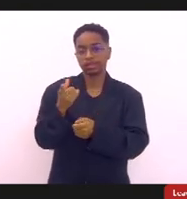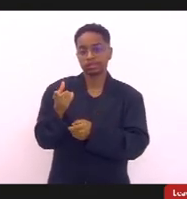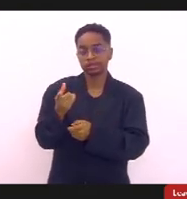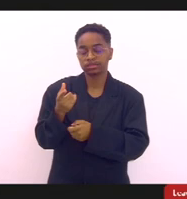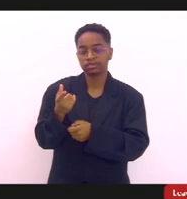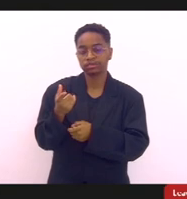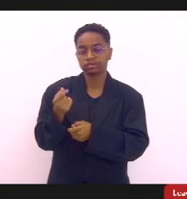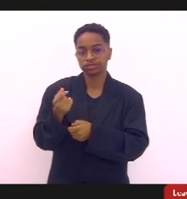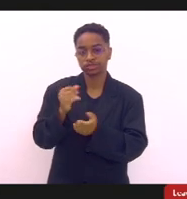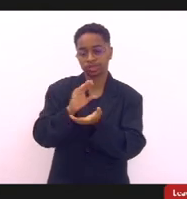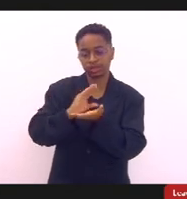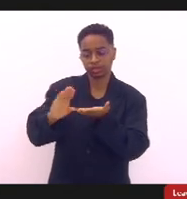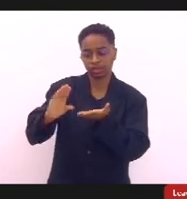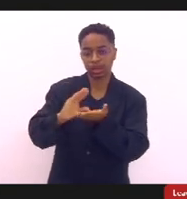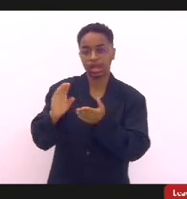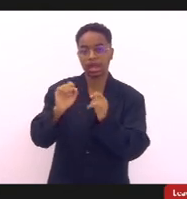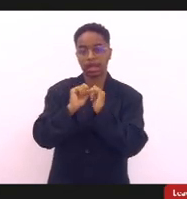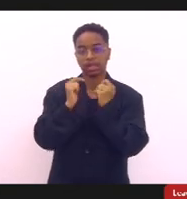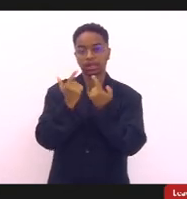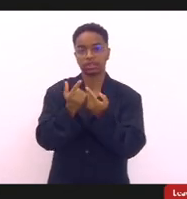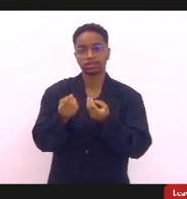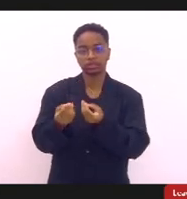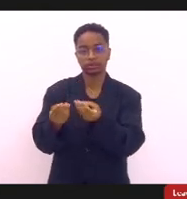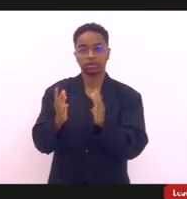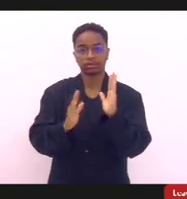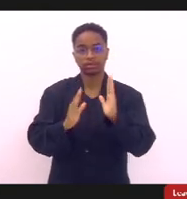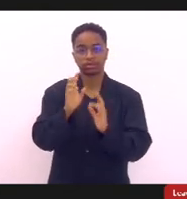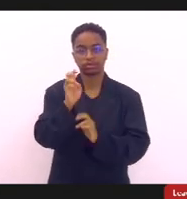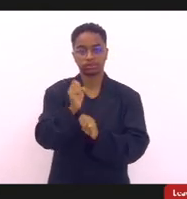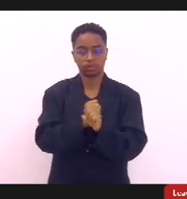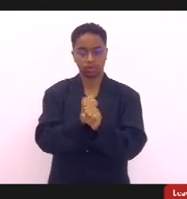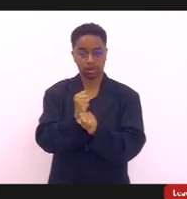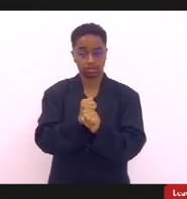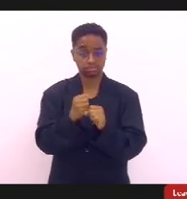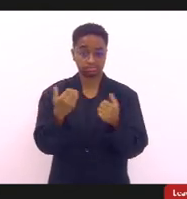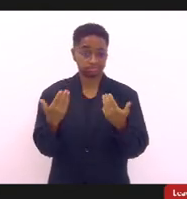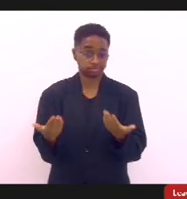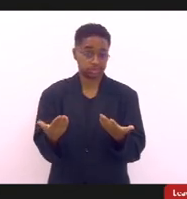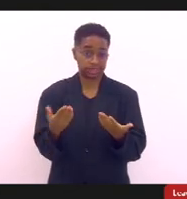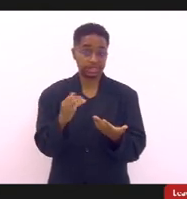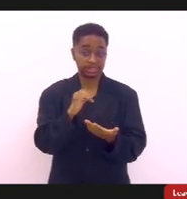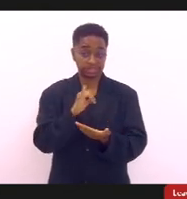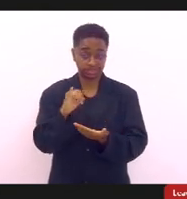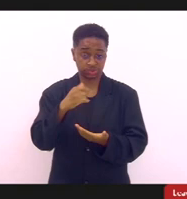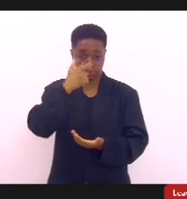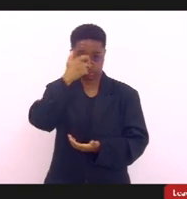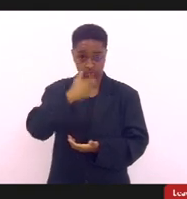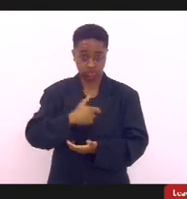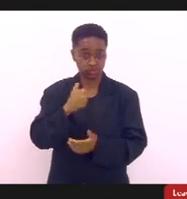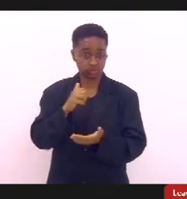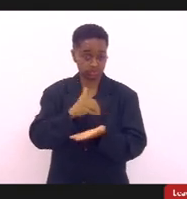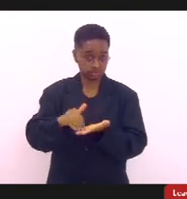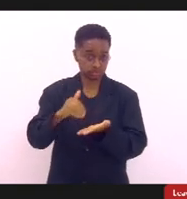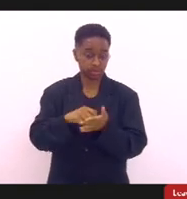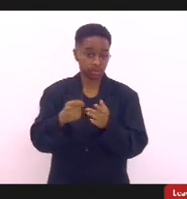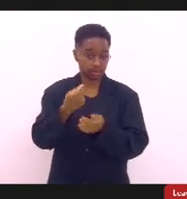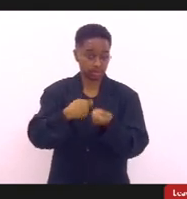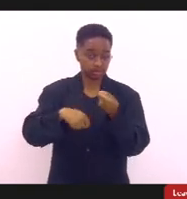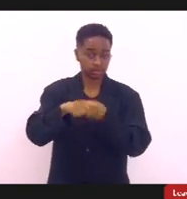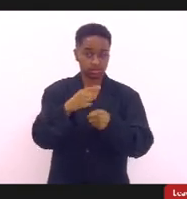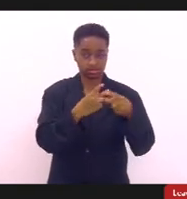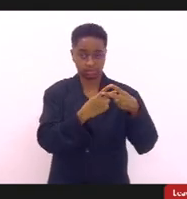está oportunizando ao longo desses 5 anos. Então, eu acho que se eu estivesse aí na Secretaria de Administração